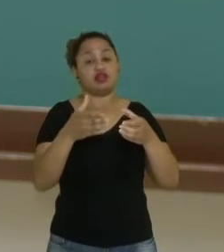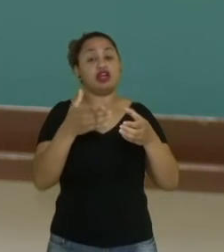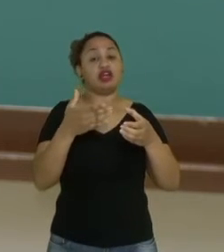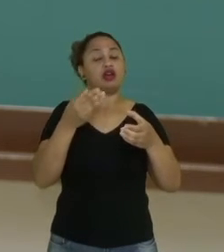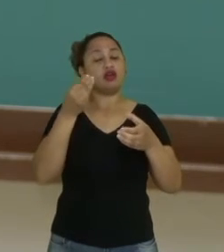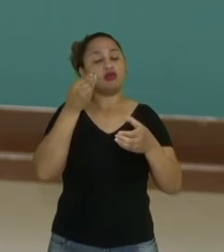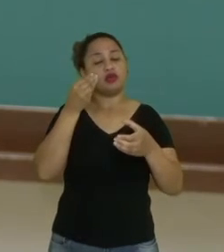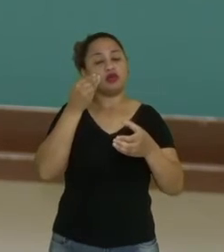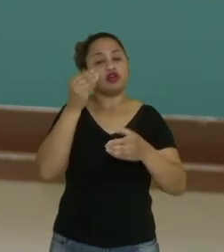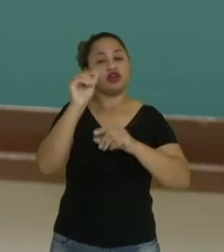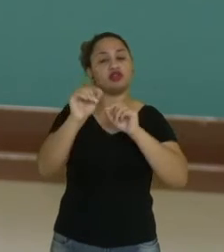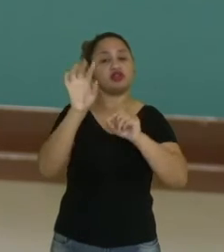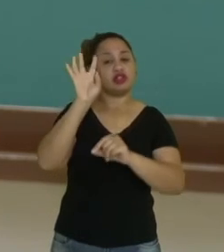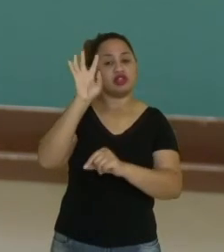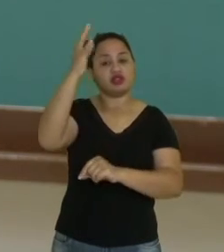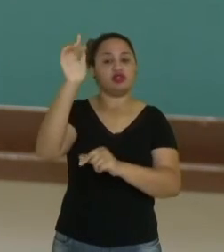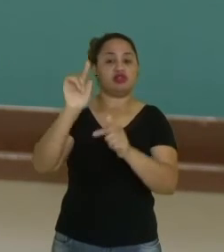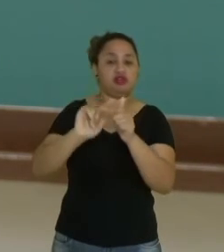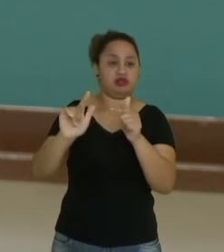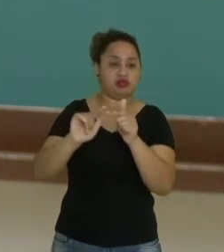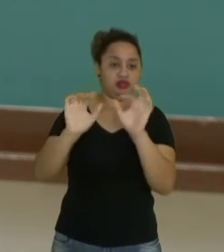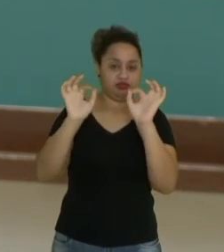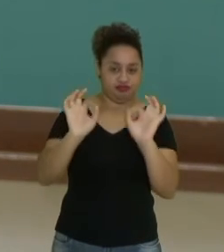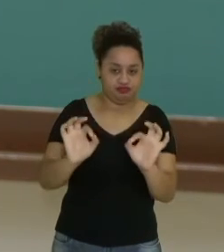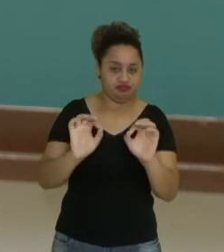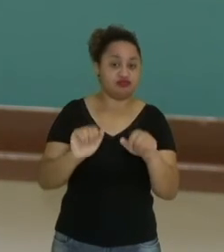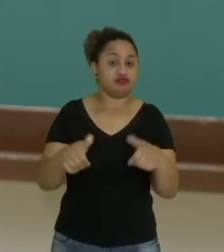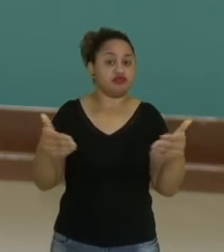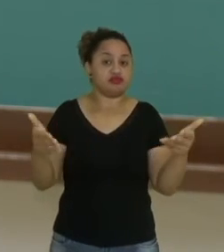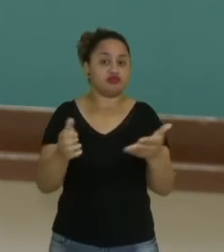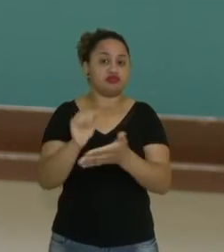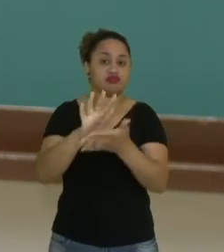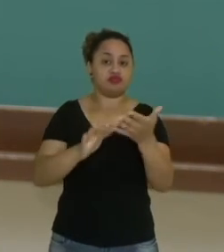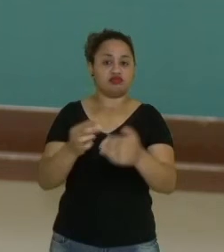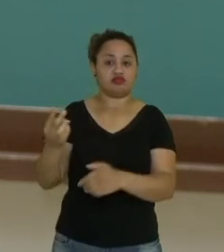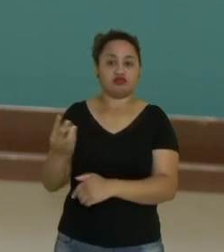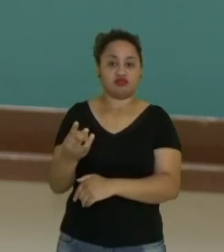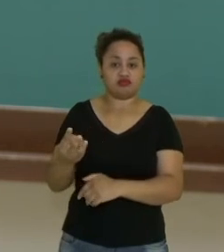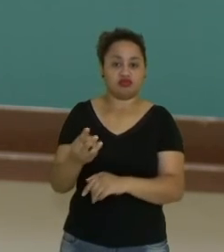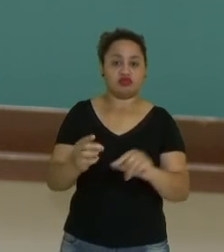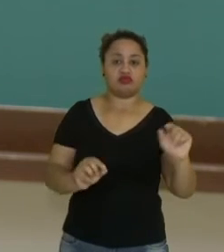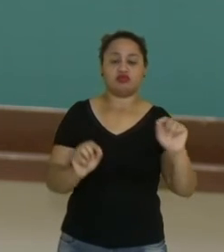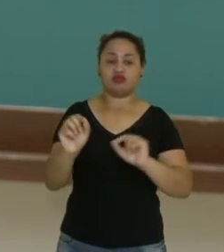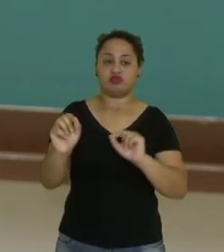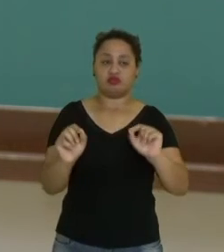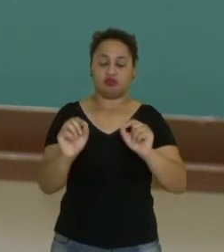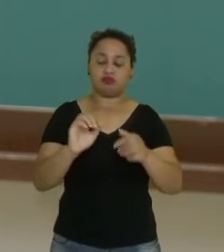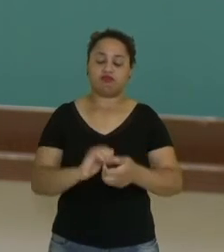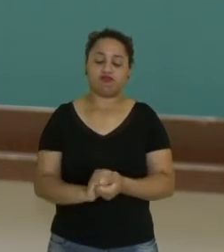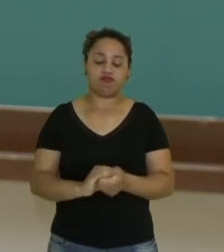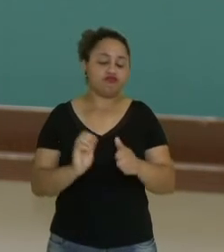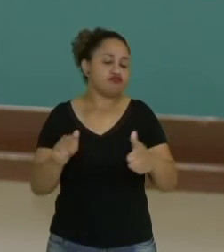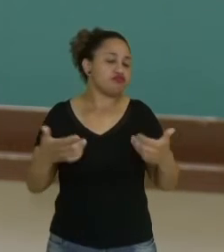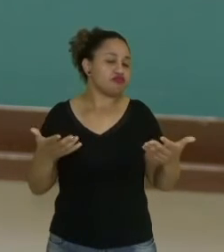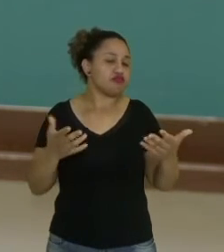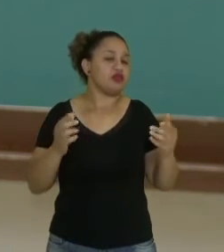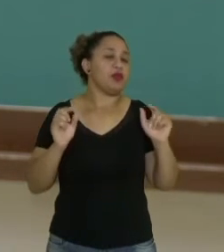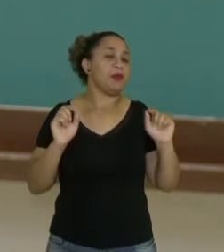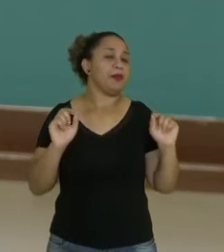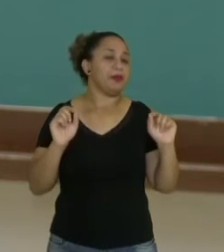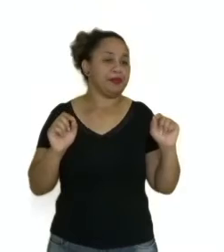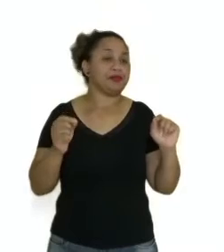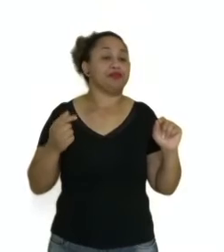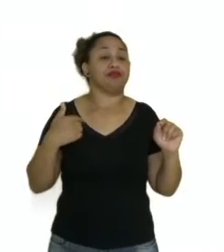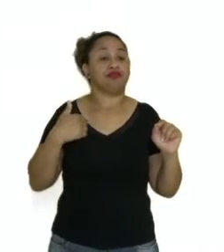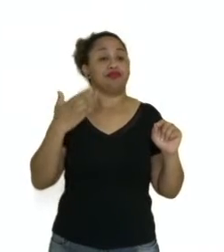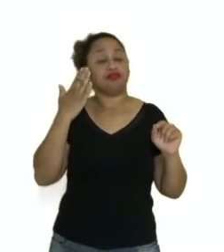problemas. Conferido? Ótimo! Chegamos à atividade 3 e eu quero o seguinte de vocês.